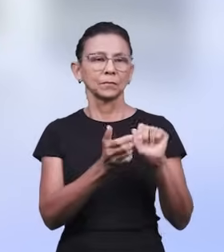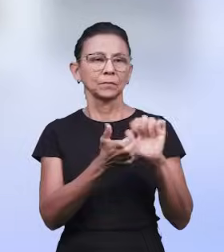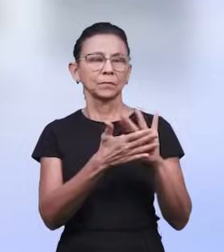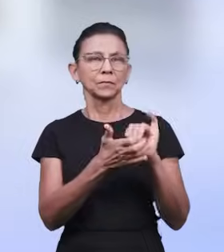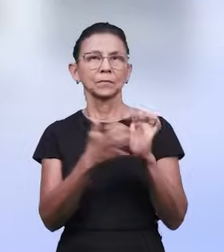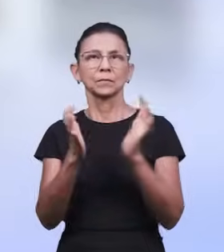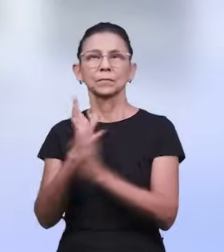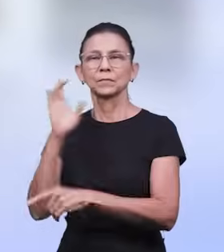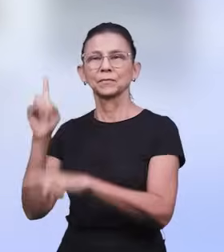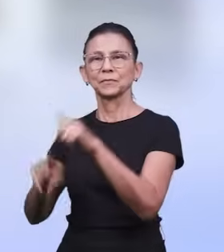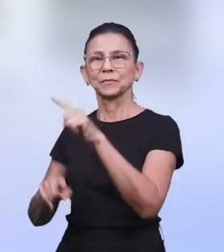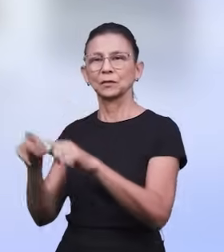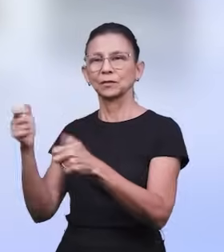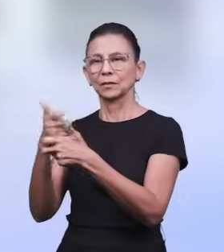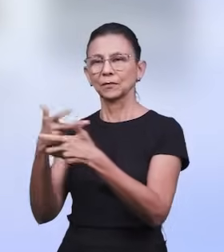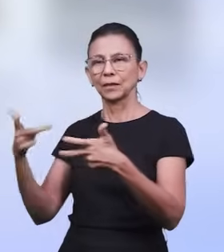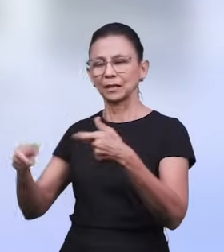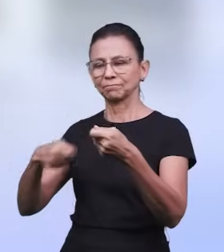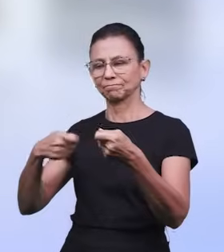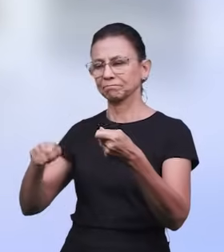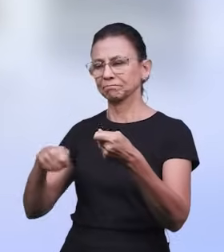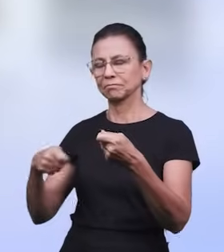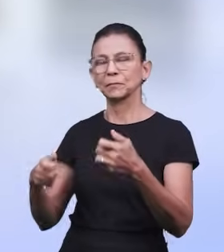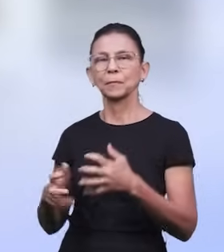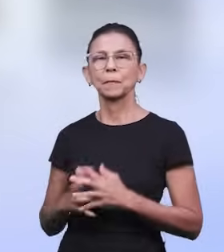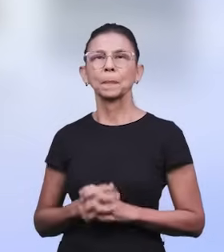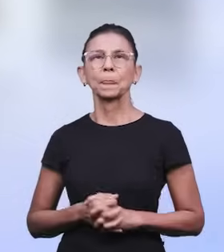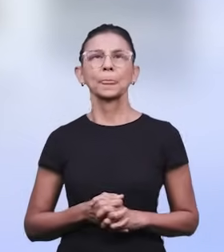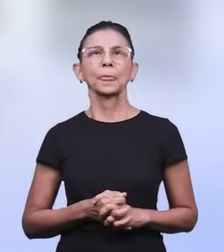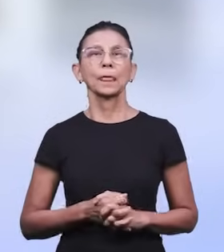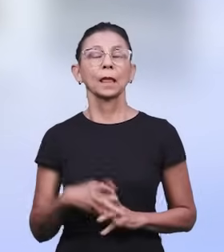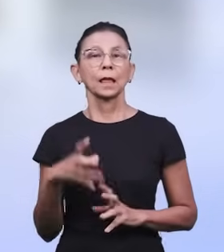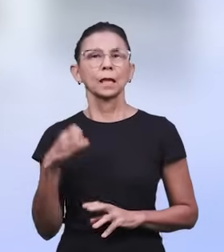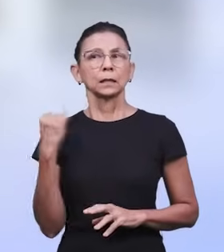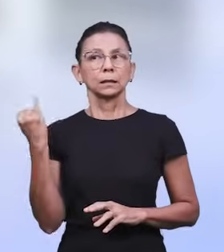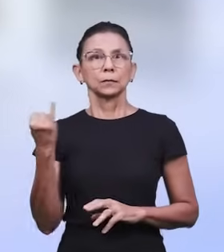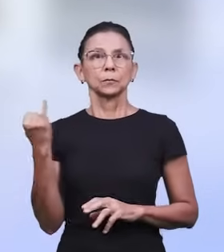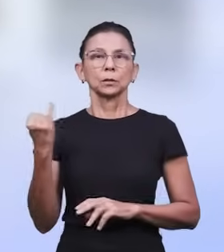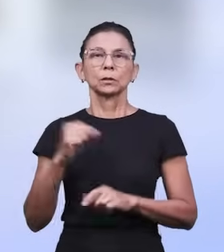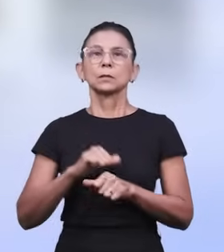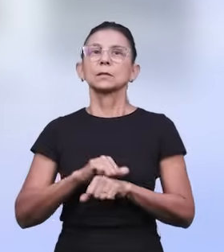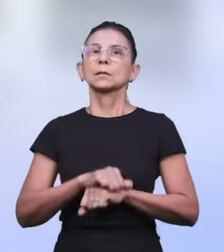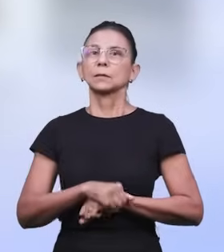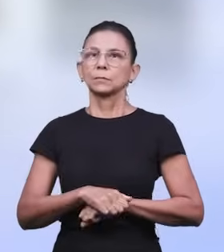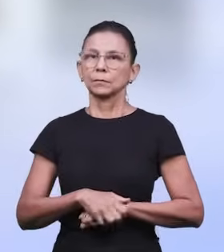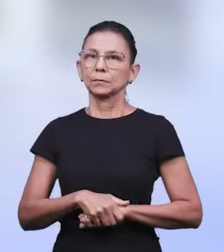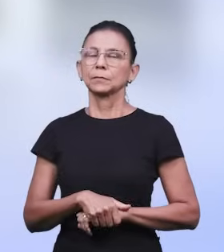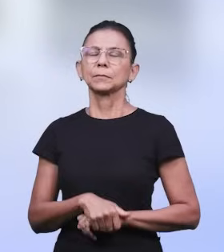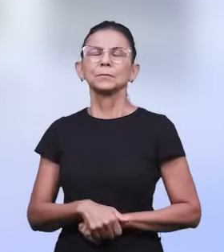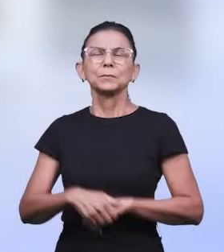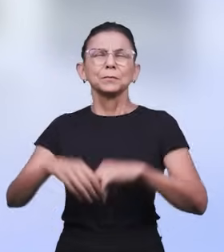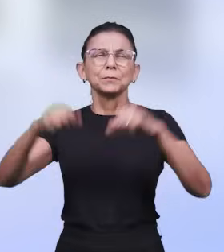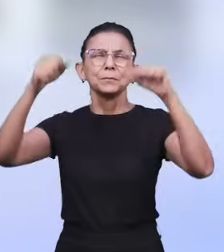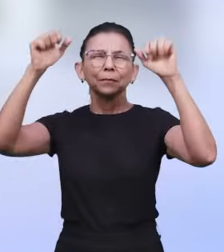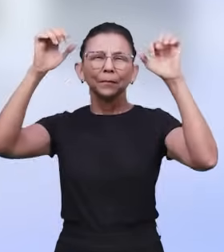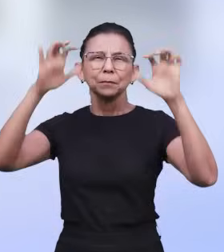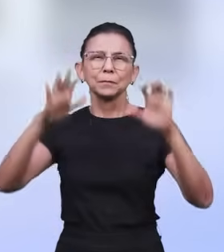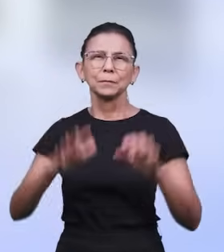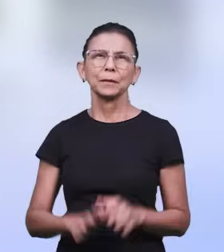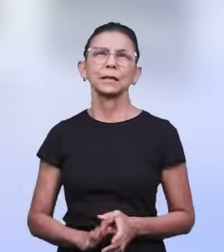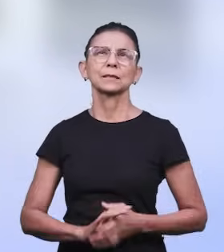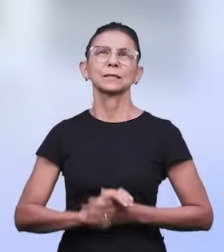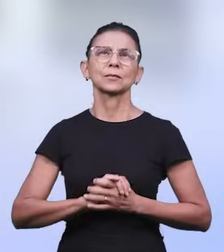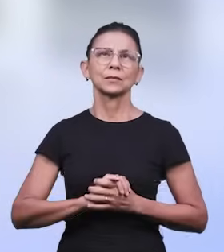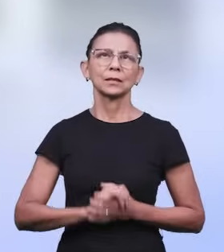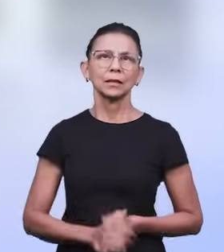Amém. Irmãos, a paz do Senhor, o seminário de hoje foi muito importante e recebemos uma bênção. O Senhor nos tem